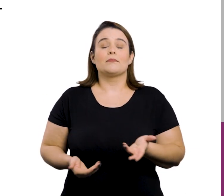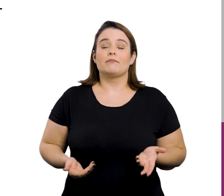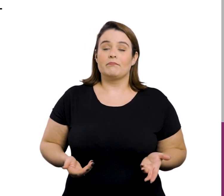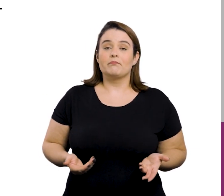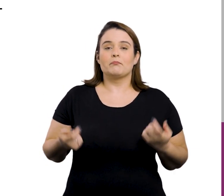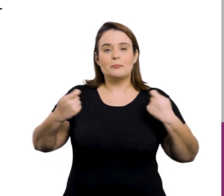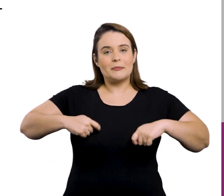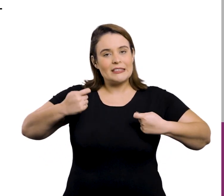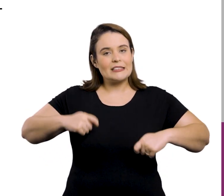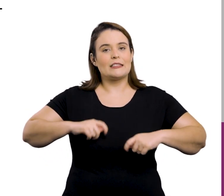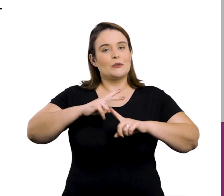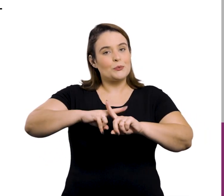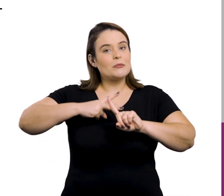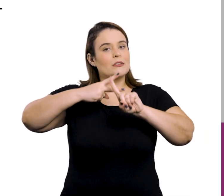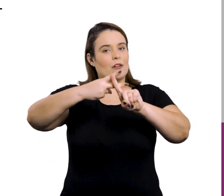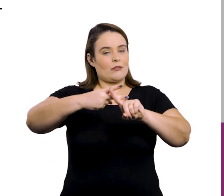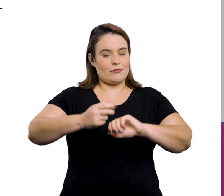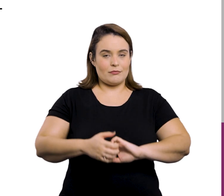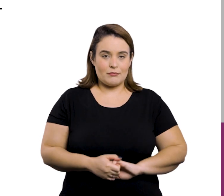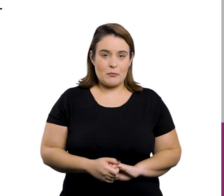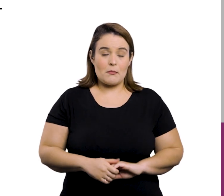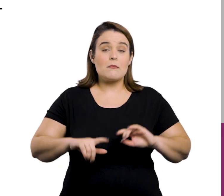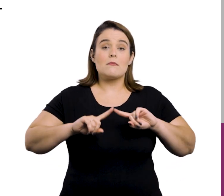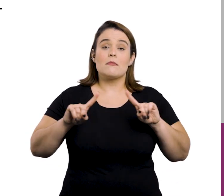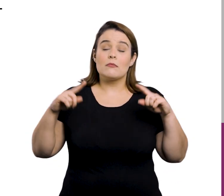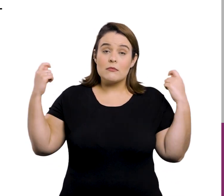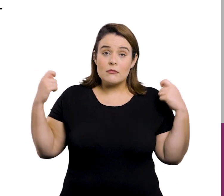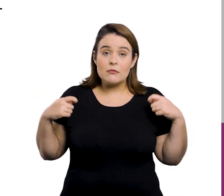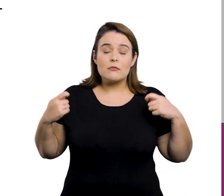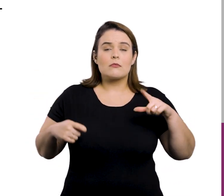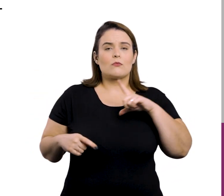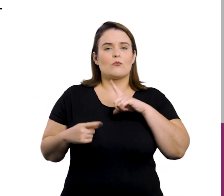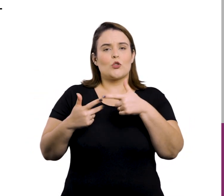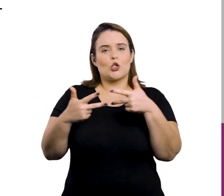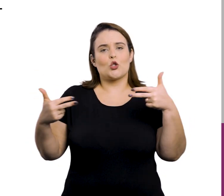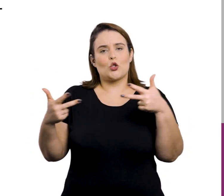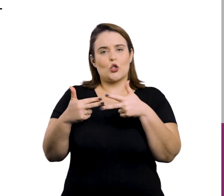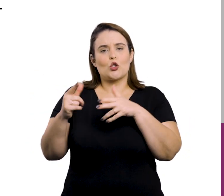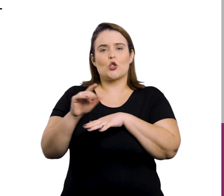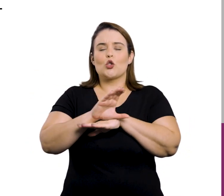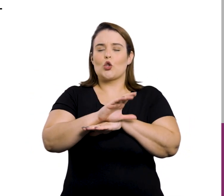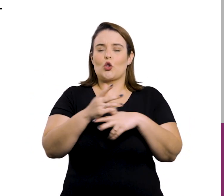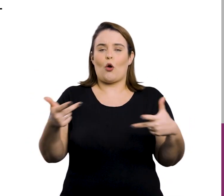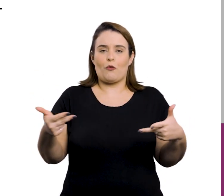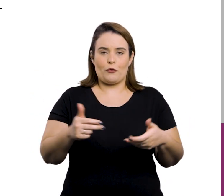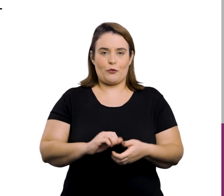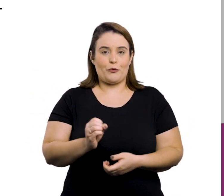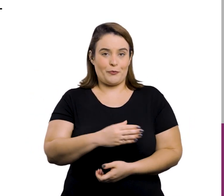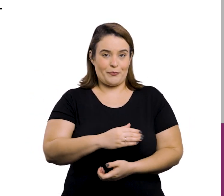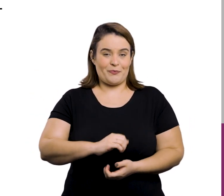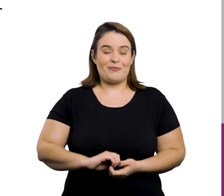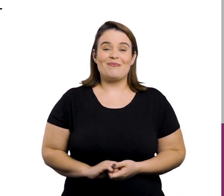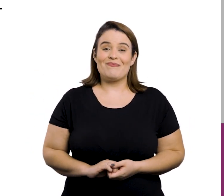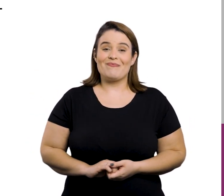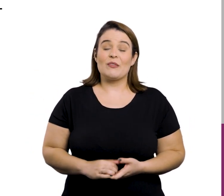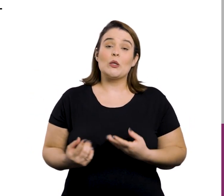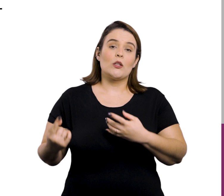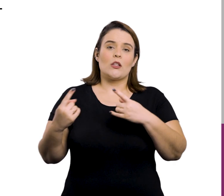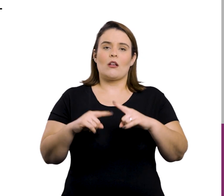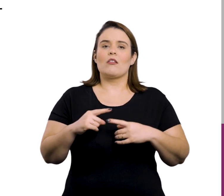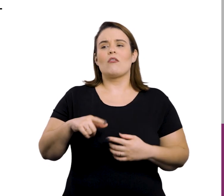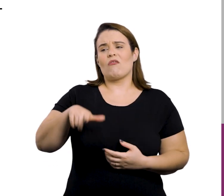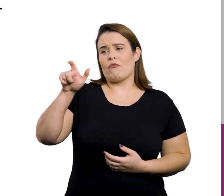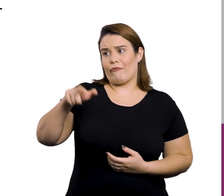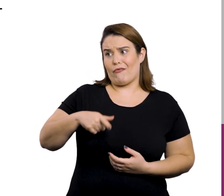que seja insuficiente, é preciso duplicá-los, mas desde que sejam garantidos recursos totalmente novos.